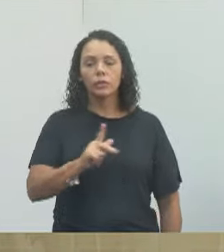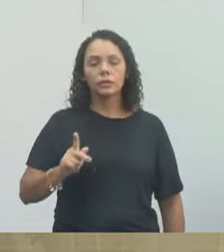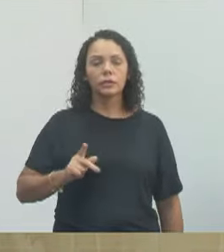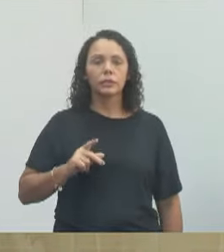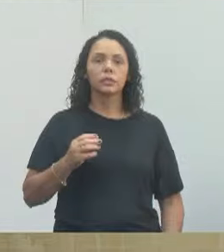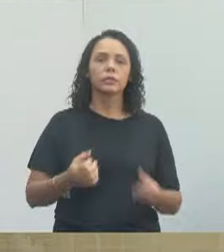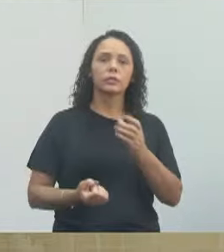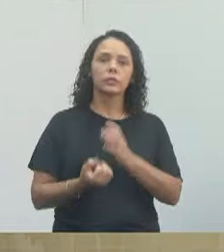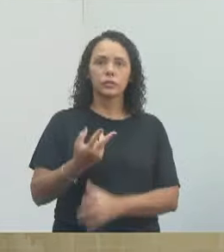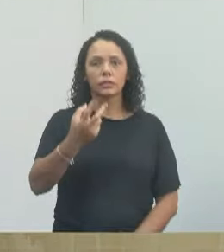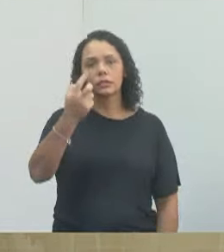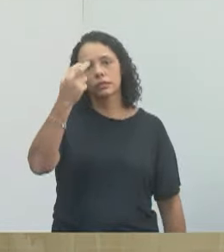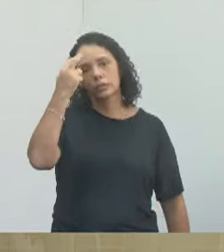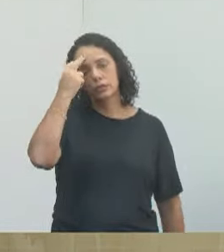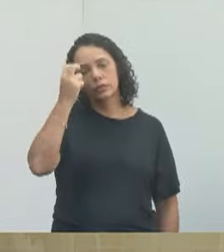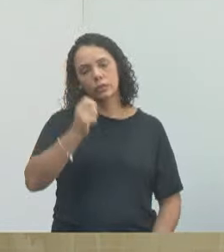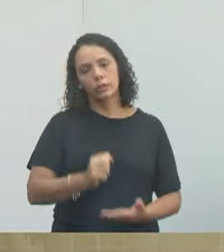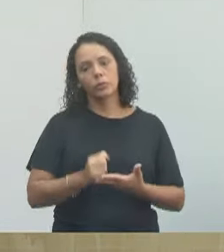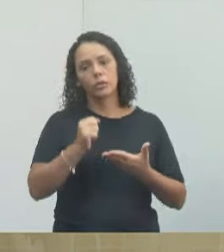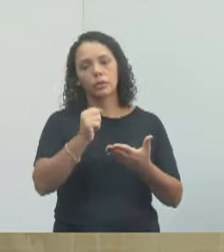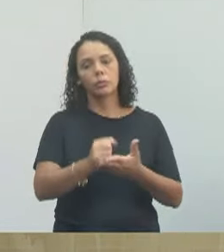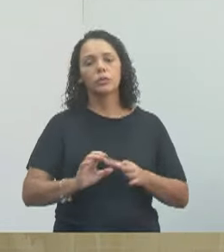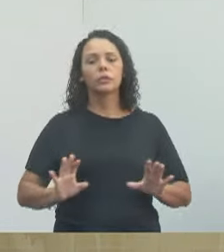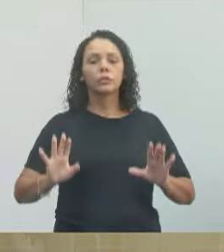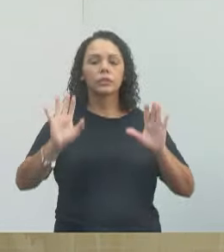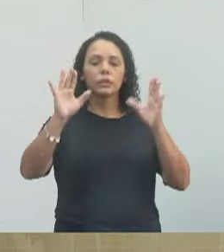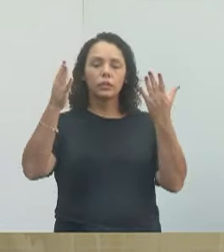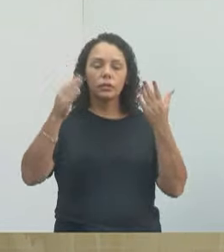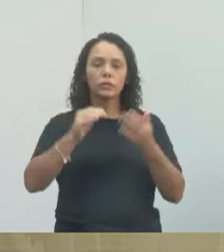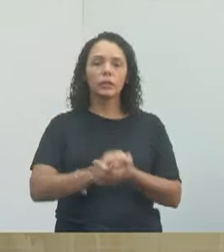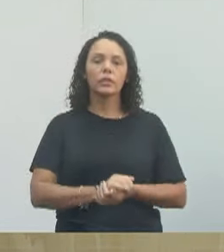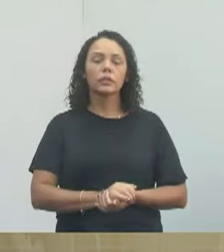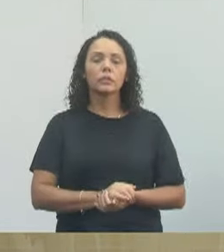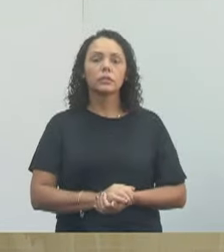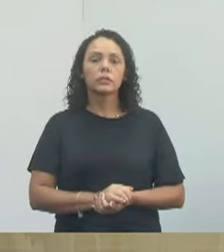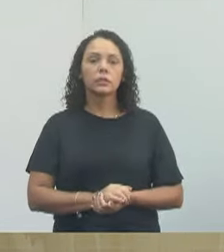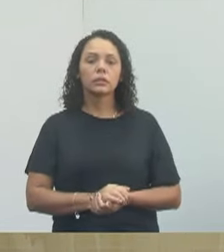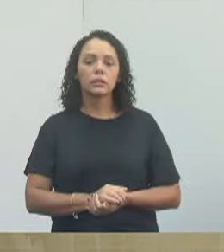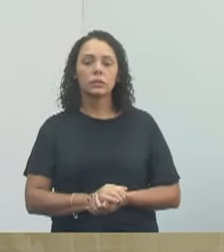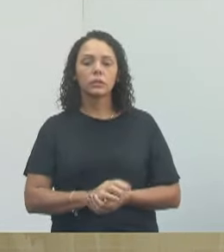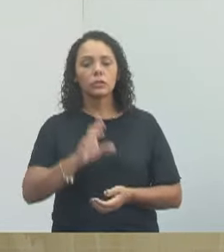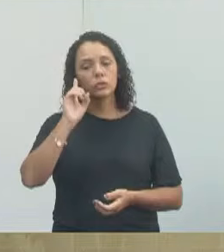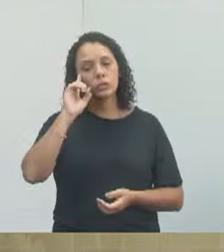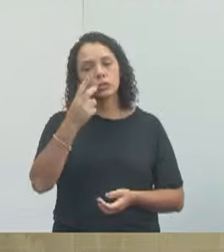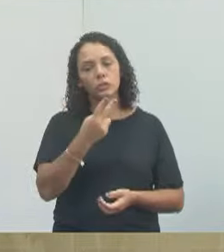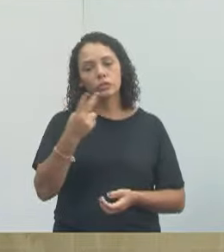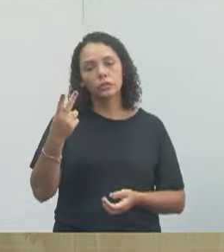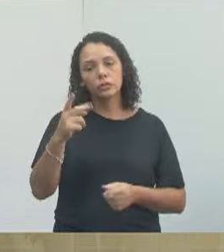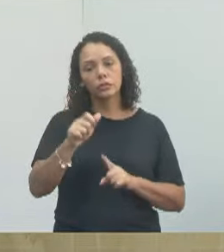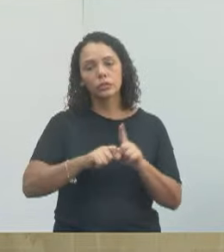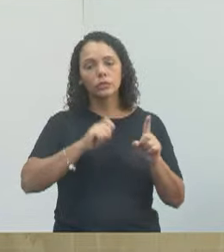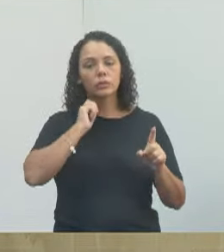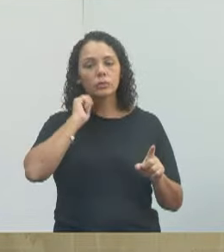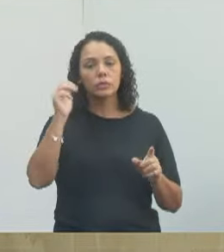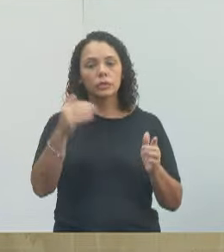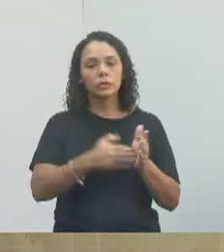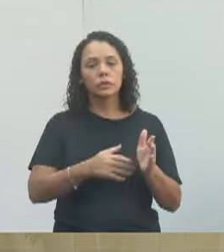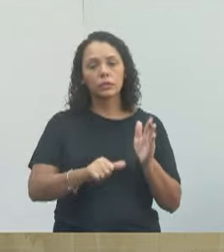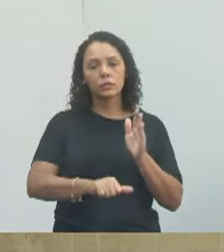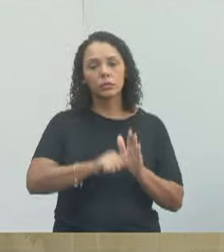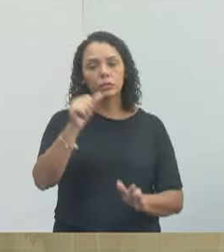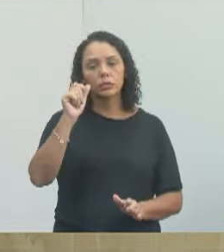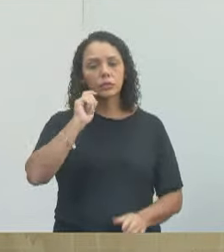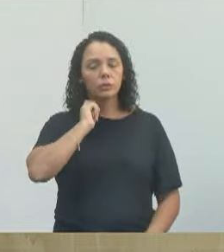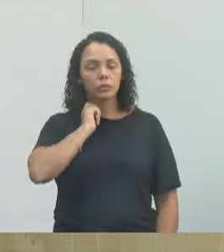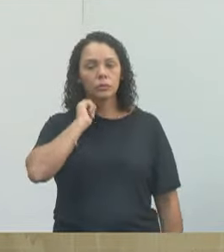festa do Padroeiro São José Operário realizada entre os dias 22 de abril primo de Maio do corrente